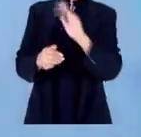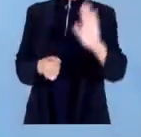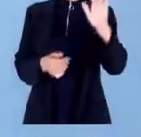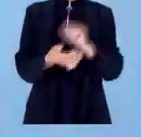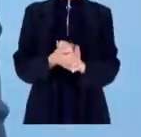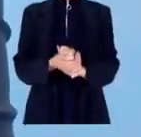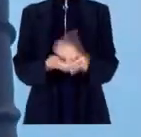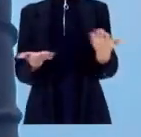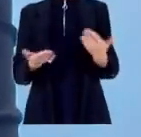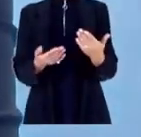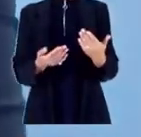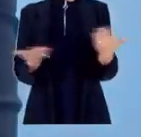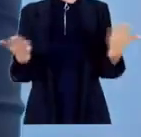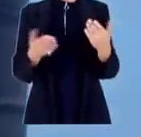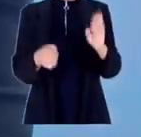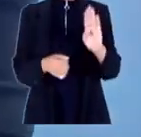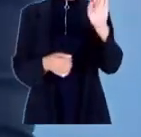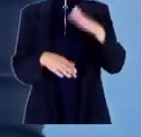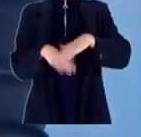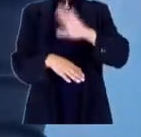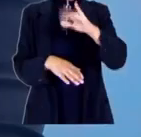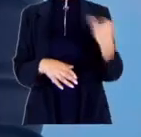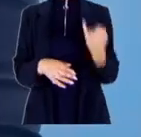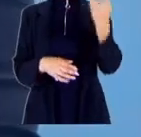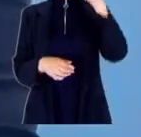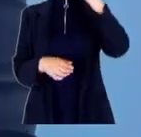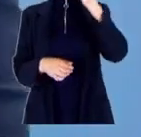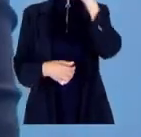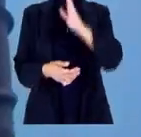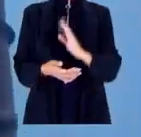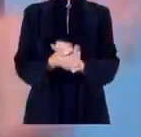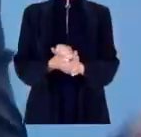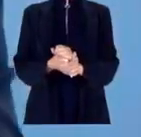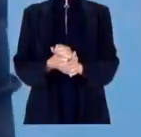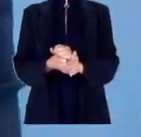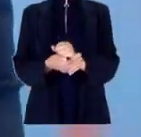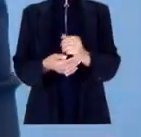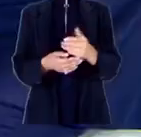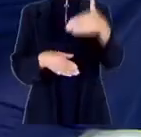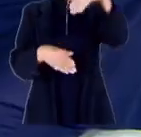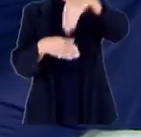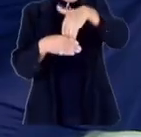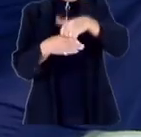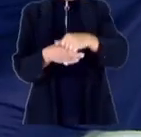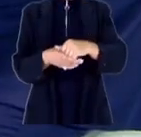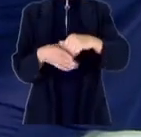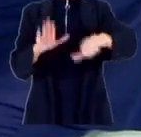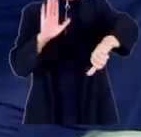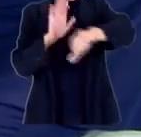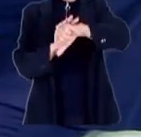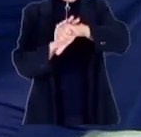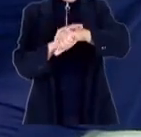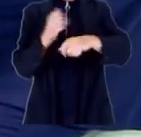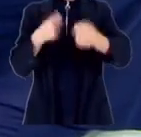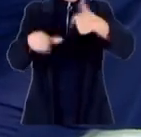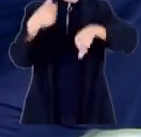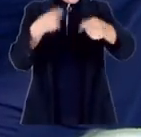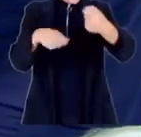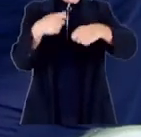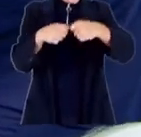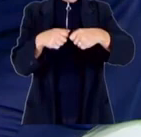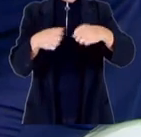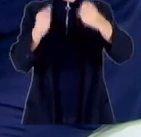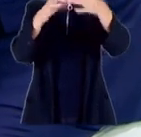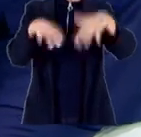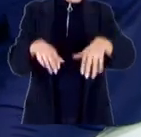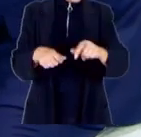Essa é a eleição mais importante da história do Brasil é uma lição que além da crise econômica nós temos uma crise política não pode